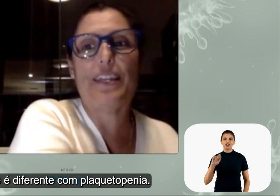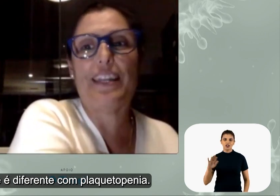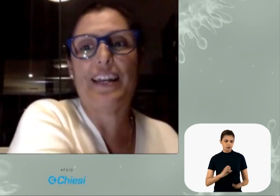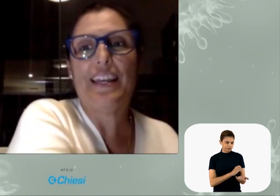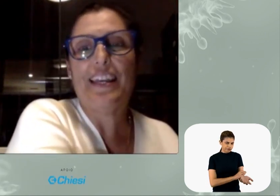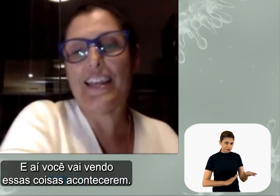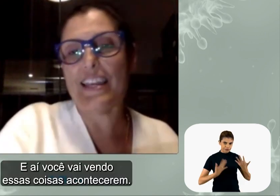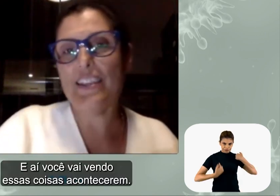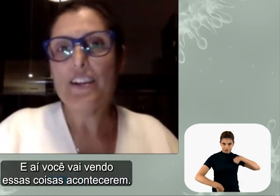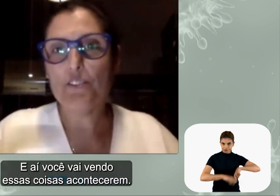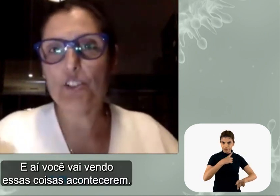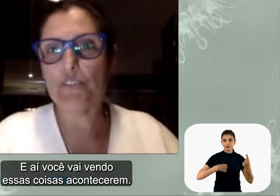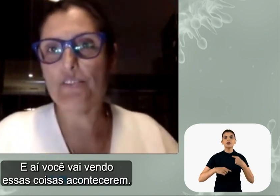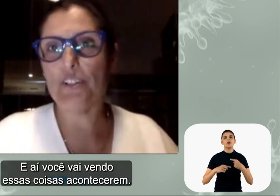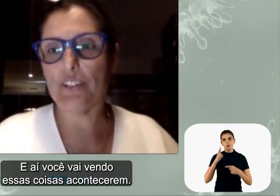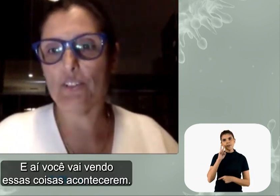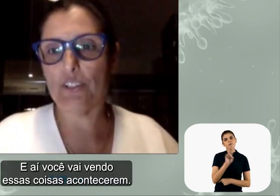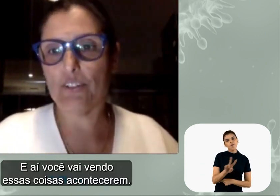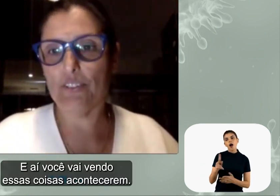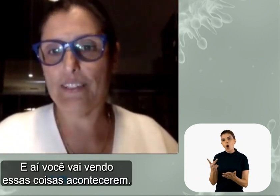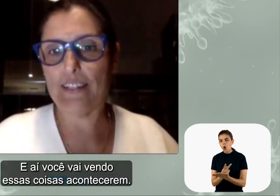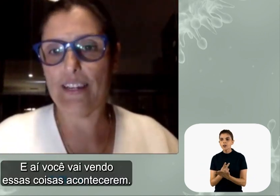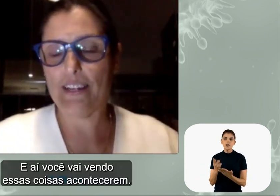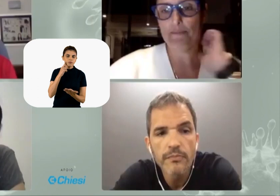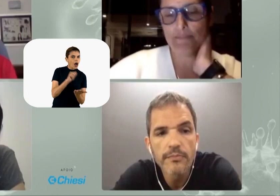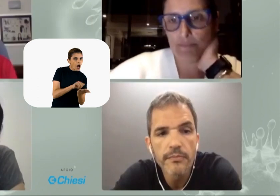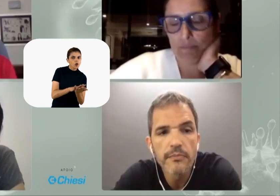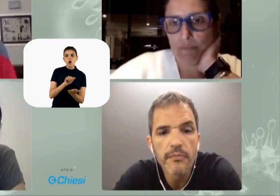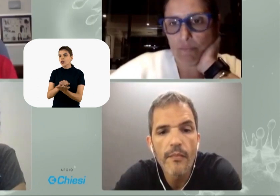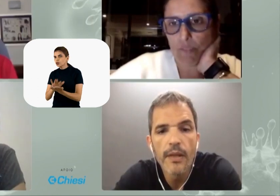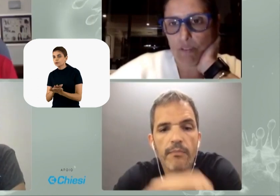plaquetopenia. E aí você vai vendo essas coisas acontecerem.